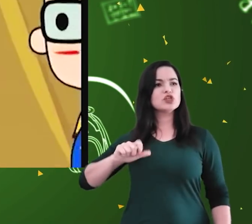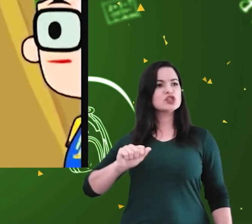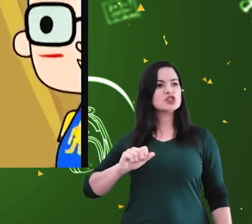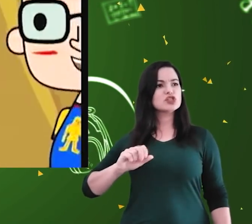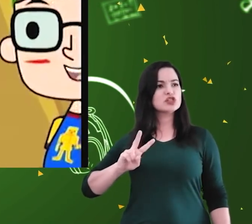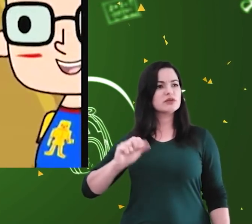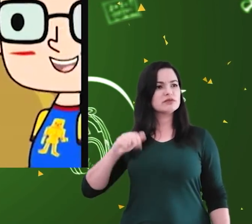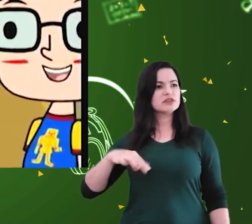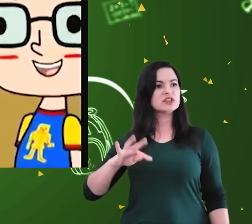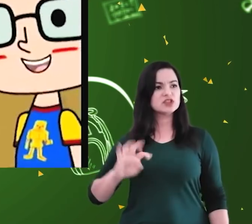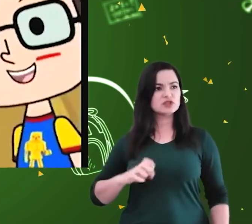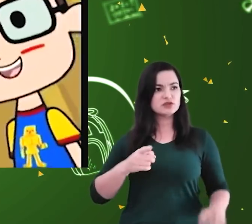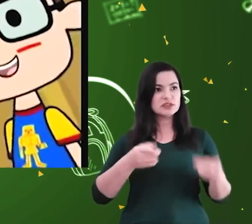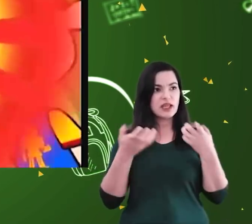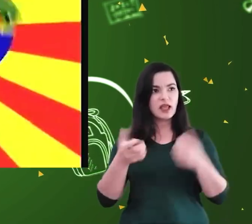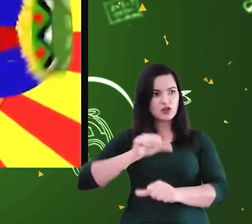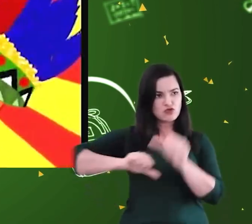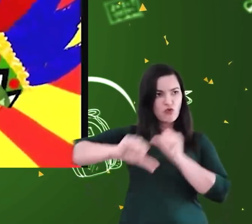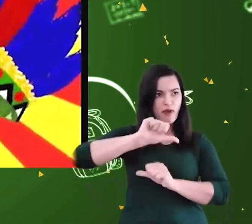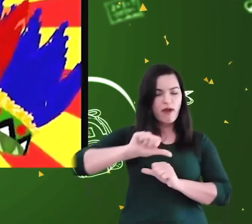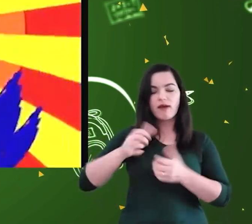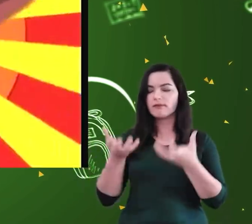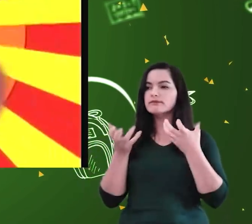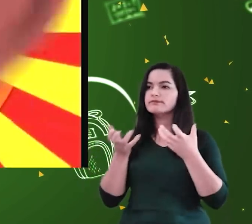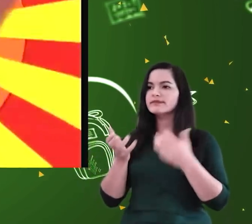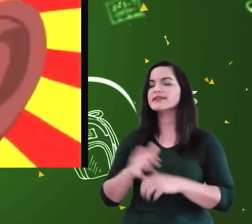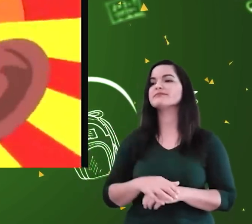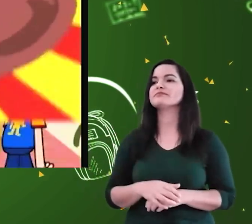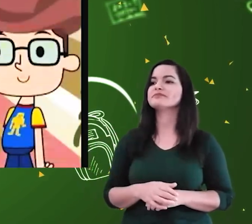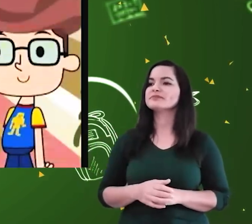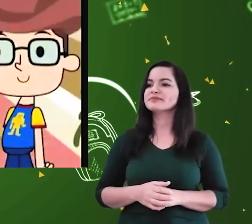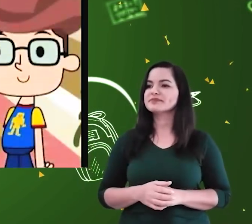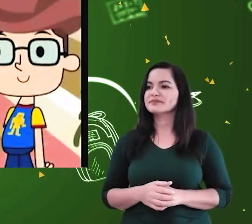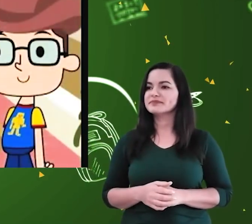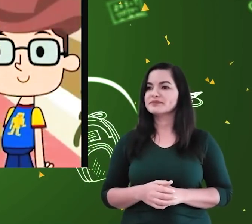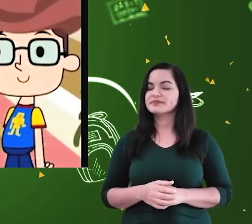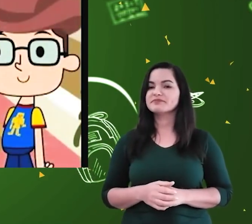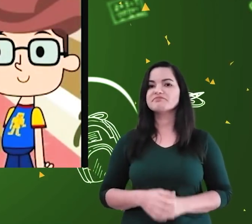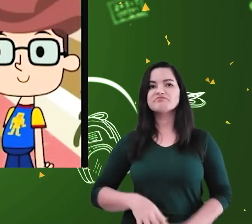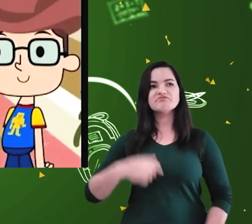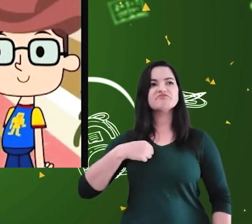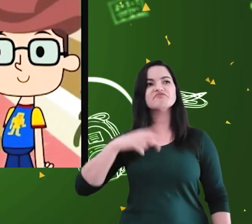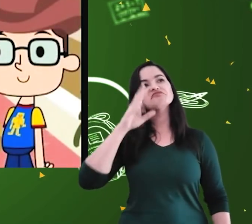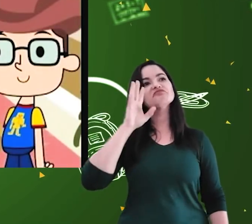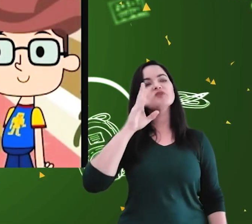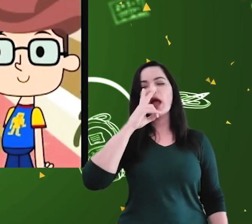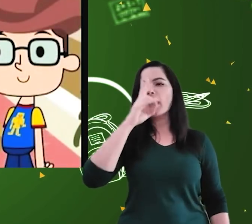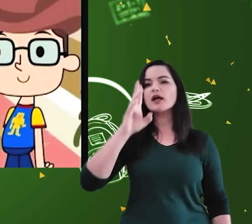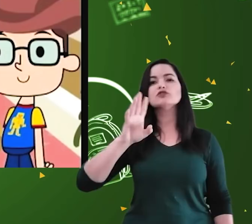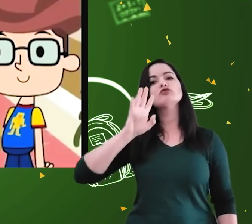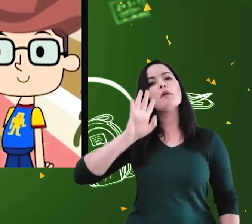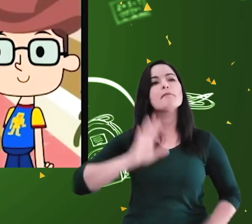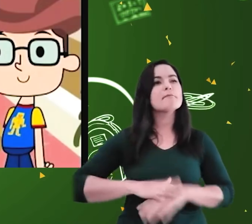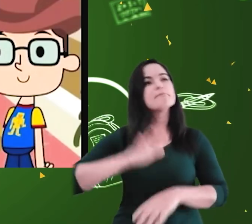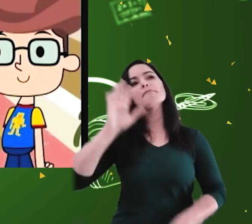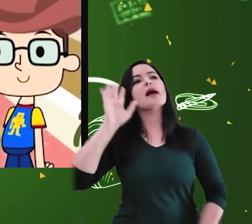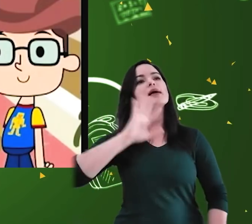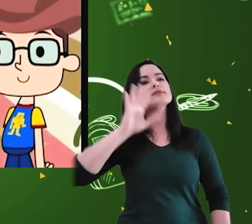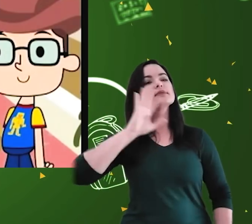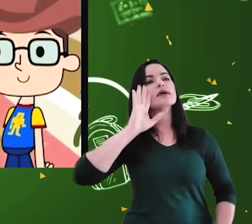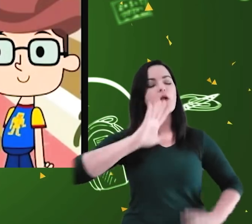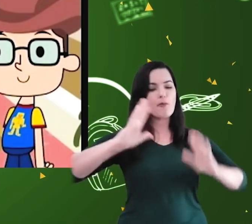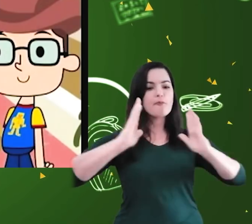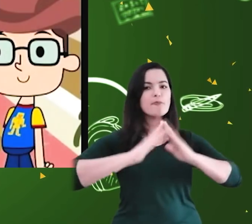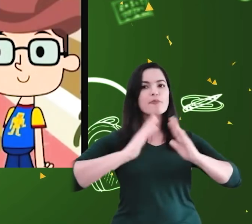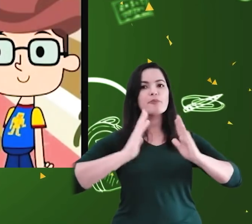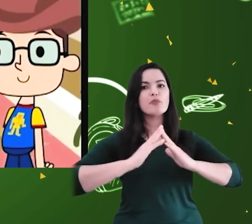Quero. Deve ser bem mais legal morar na oca. Mas